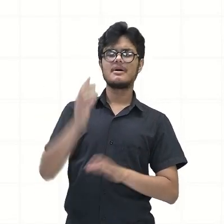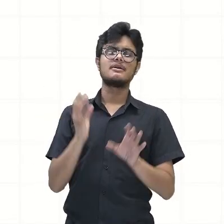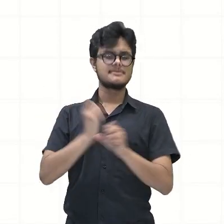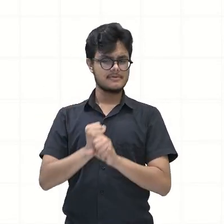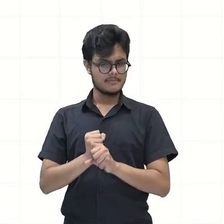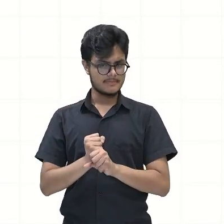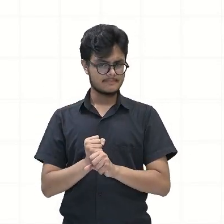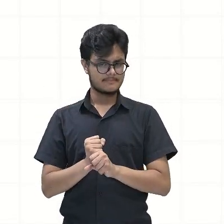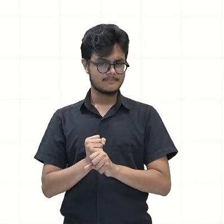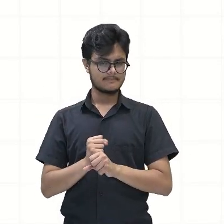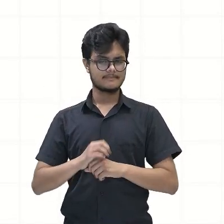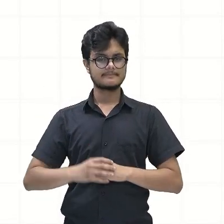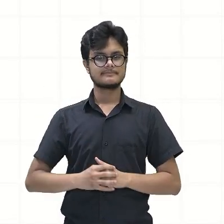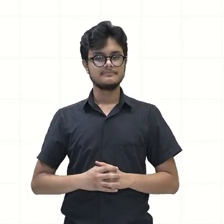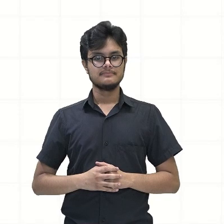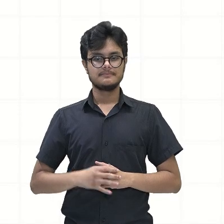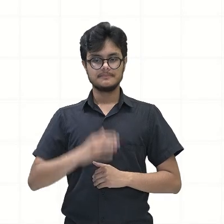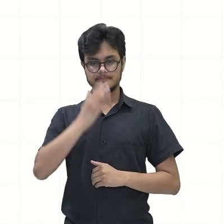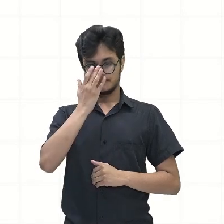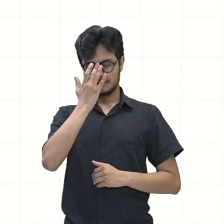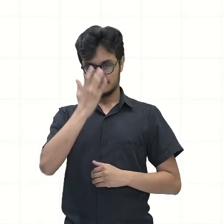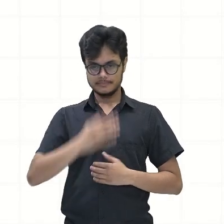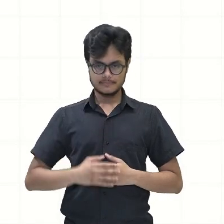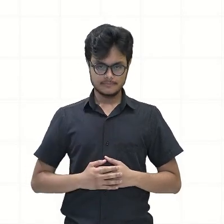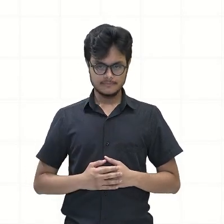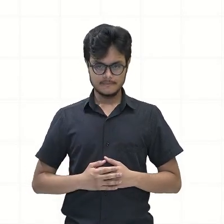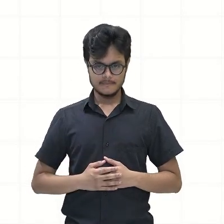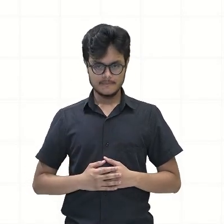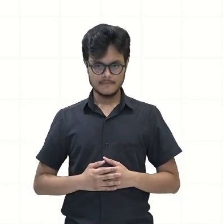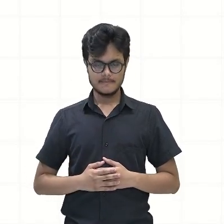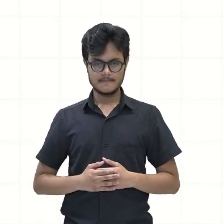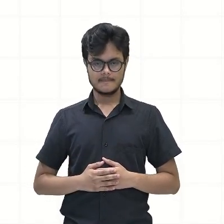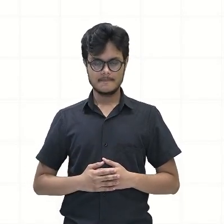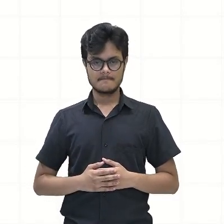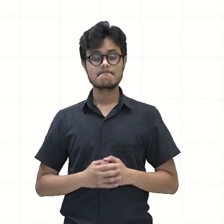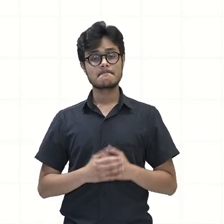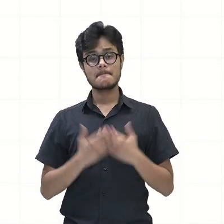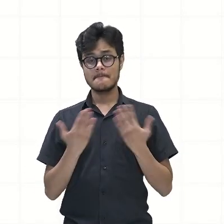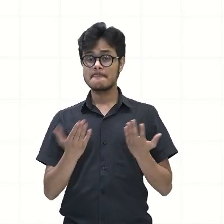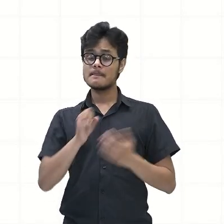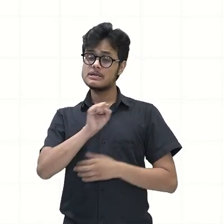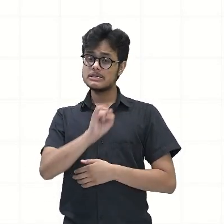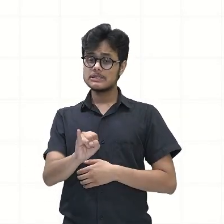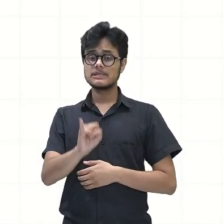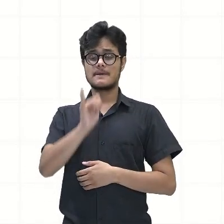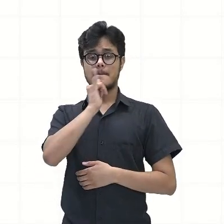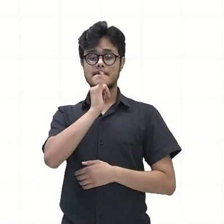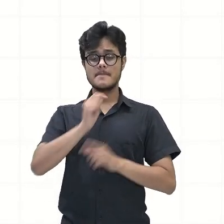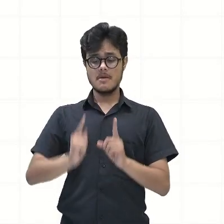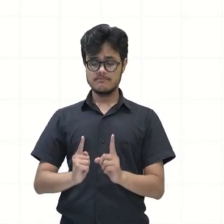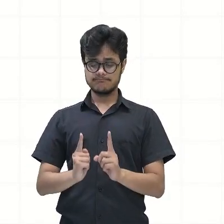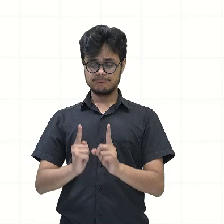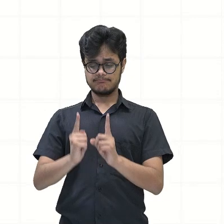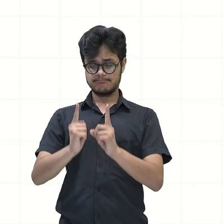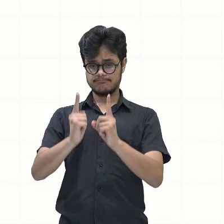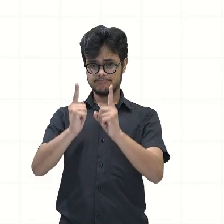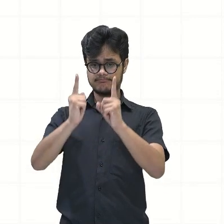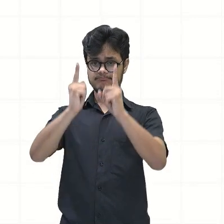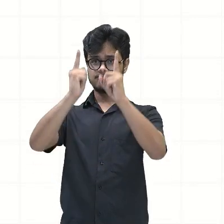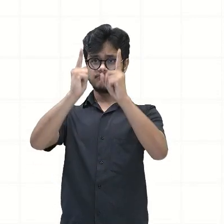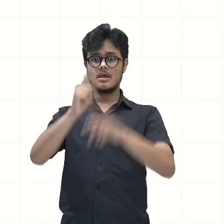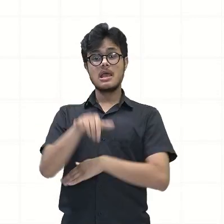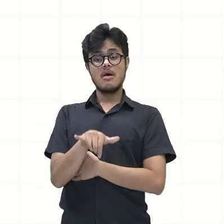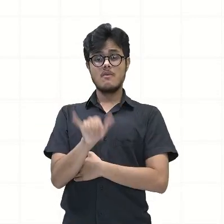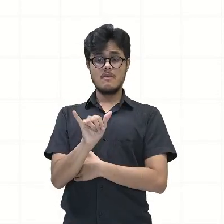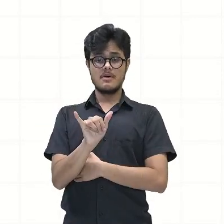tem entre um ponto e o outro. Então, quando o segmento de reta for paralelo ao eixo